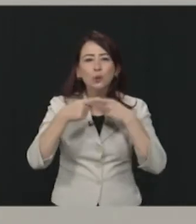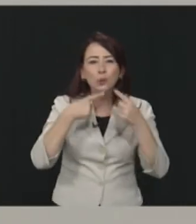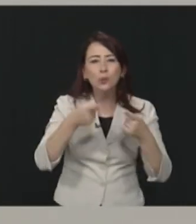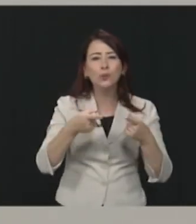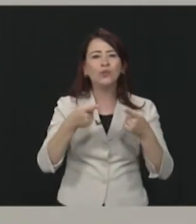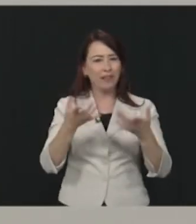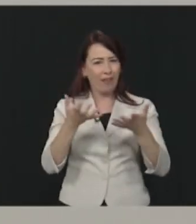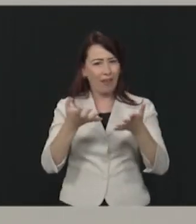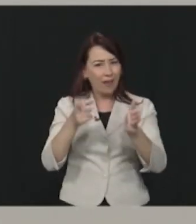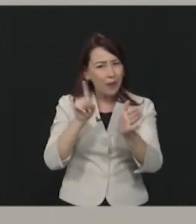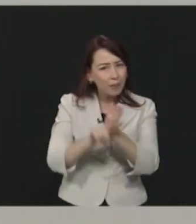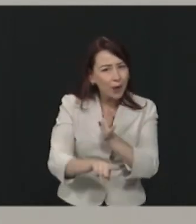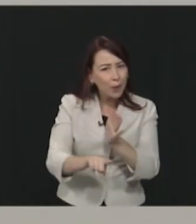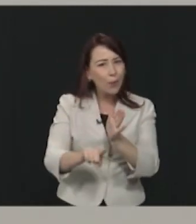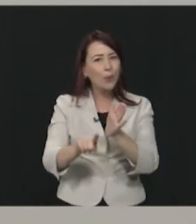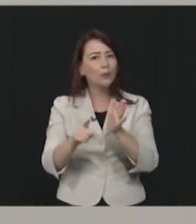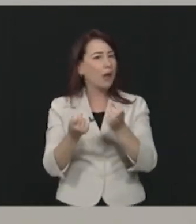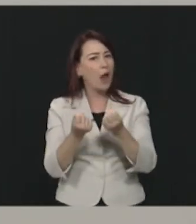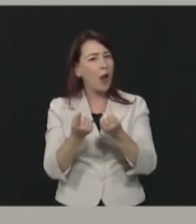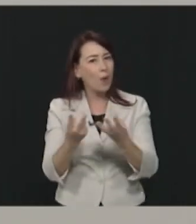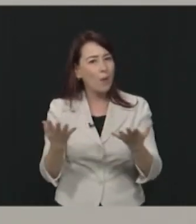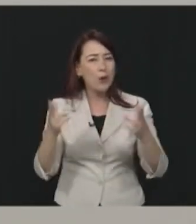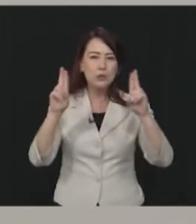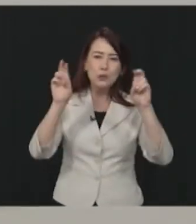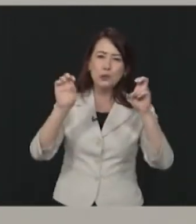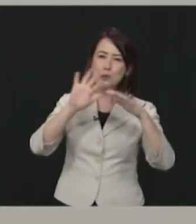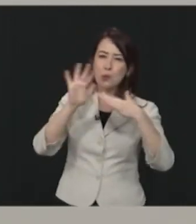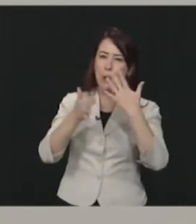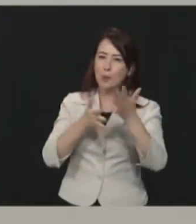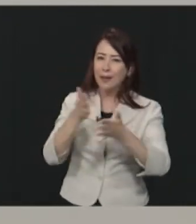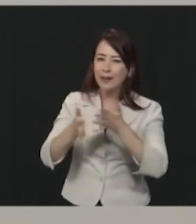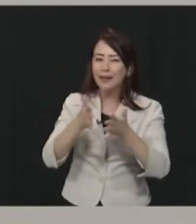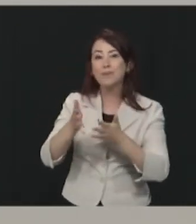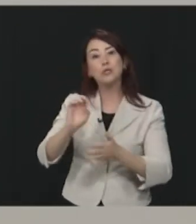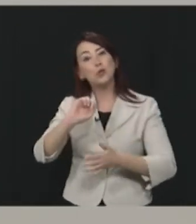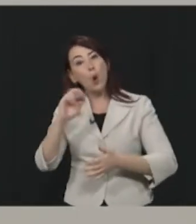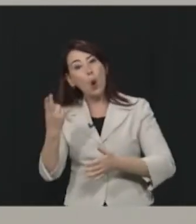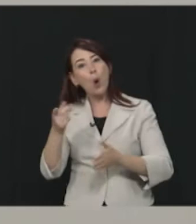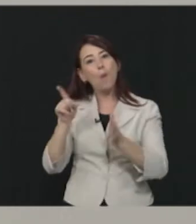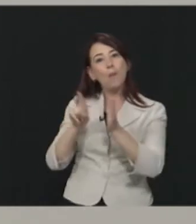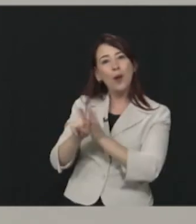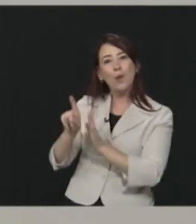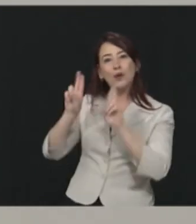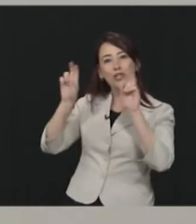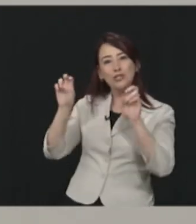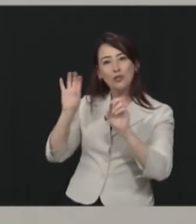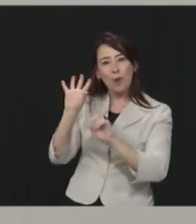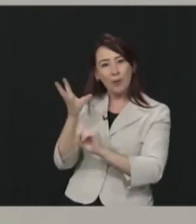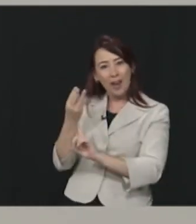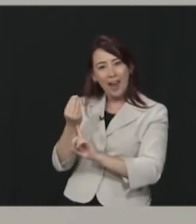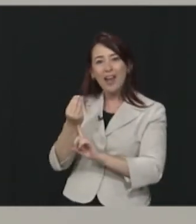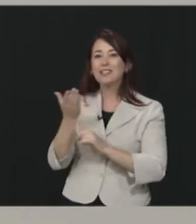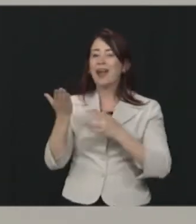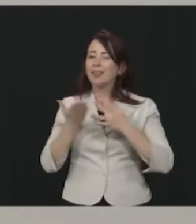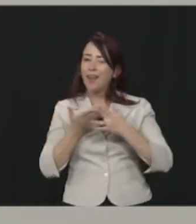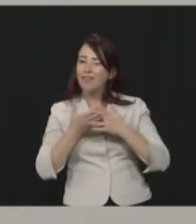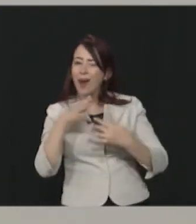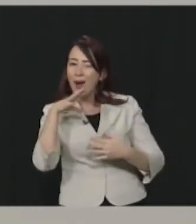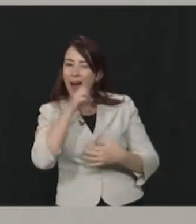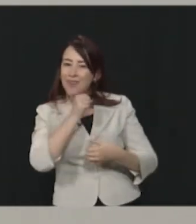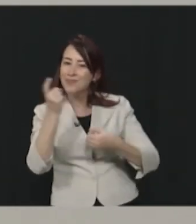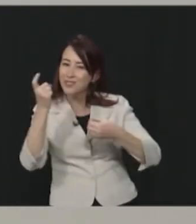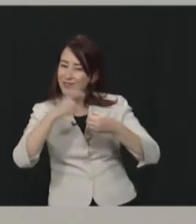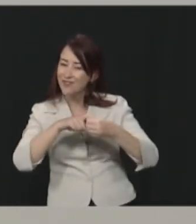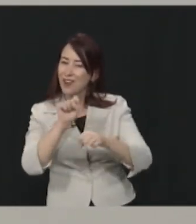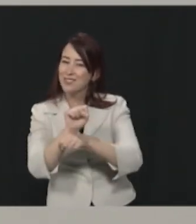alguma pergunta para fazer aí sobre Libras ou para a dona Anitta, manda para a gente, porque nosso intervalo é rapidinho,